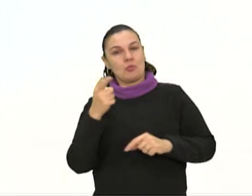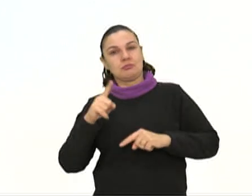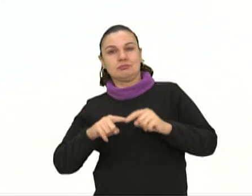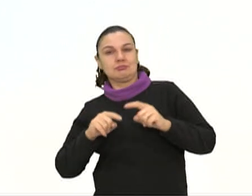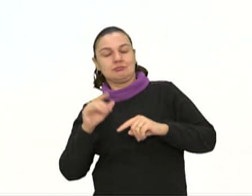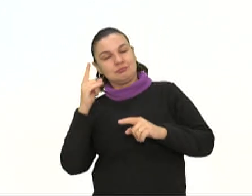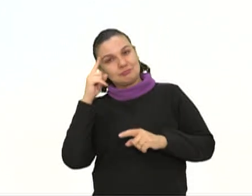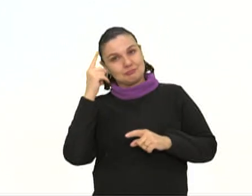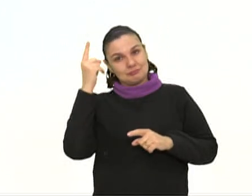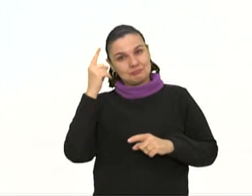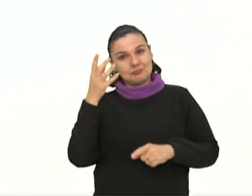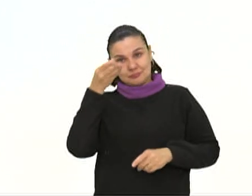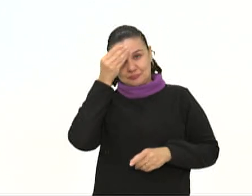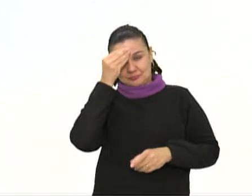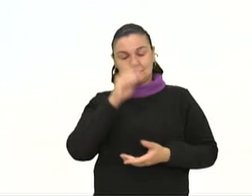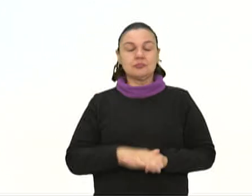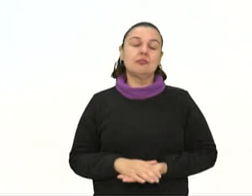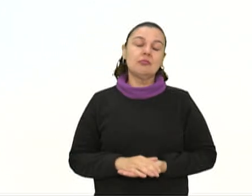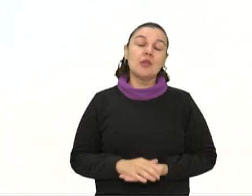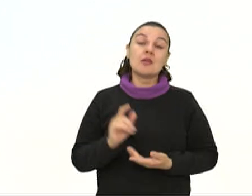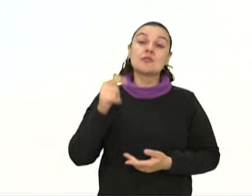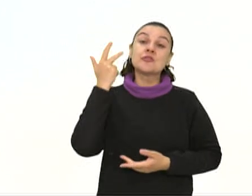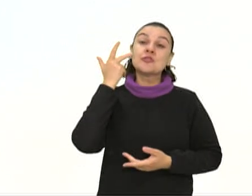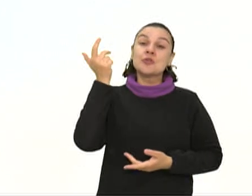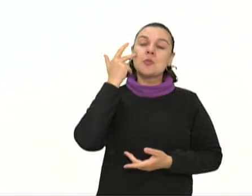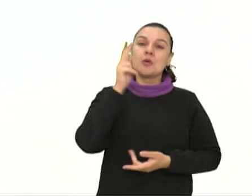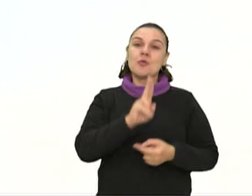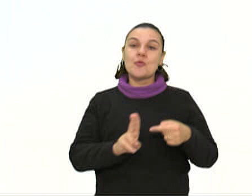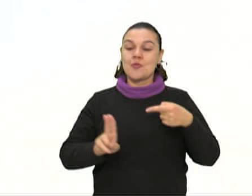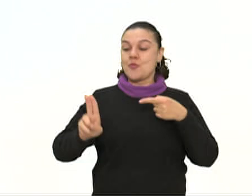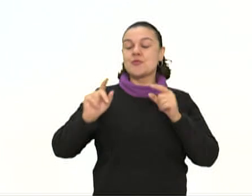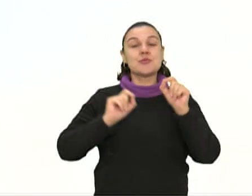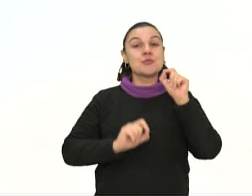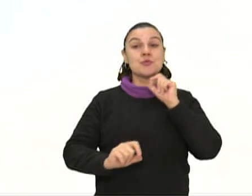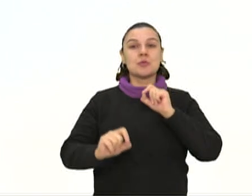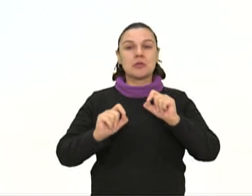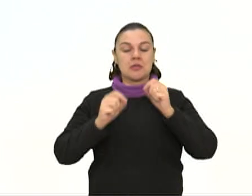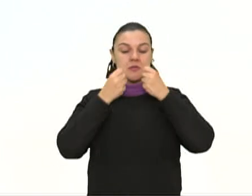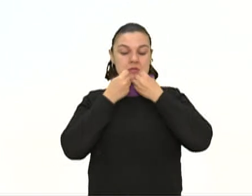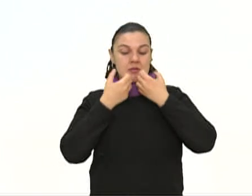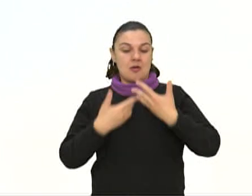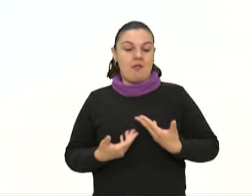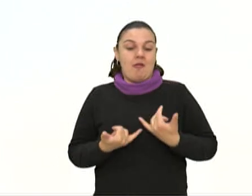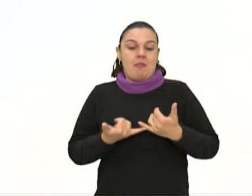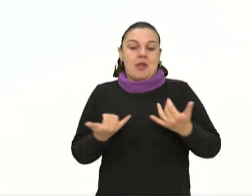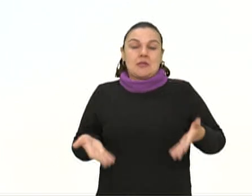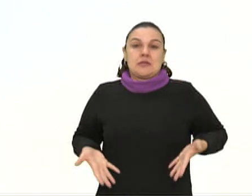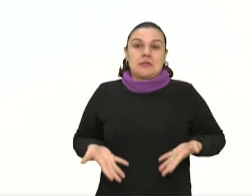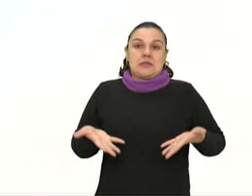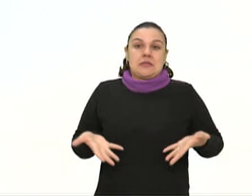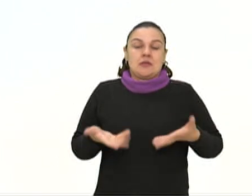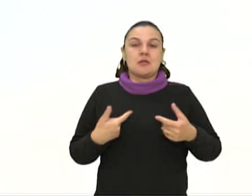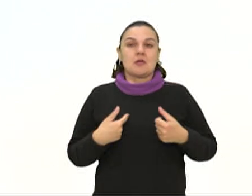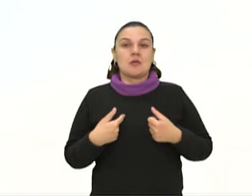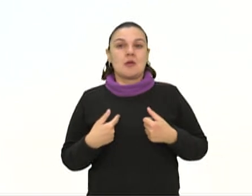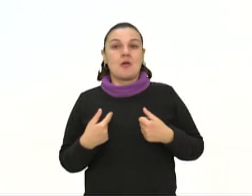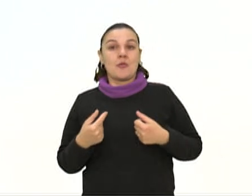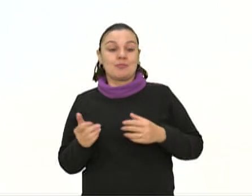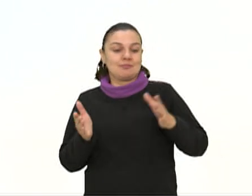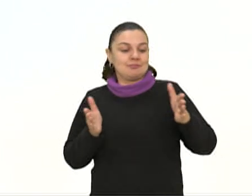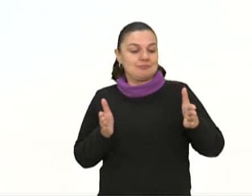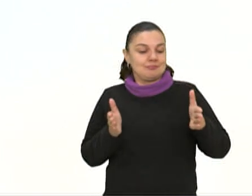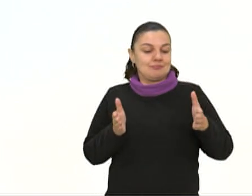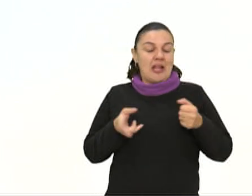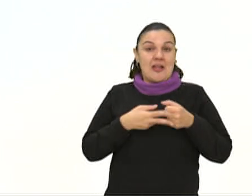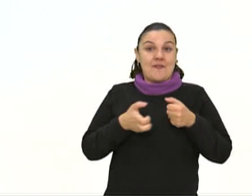produto. Para isso, normalmente, utiliza-se do discurso mais apelativo, explorando o